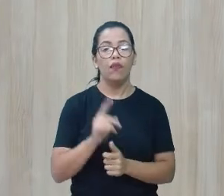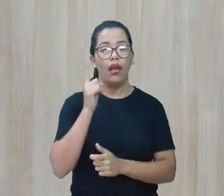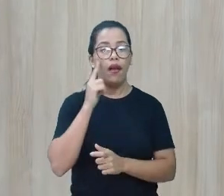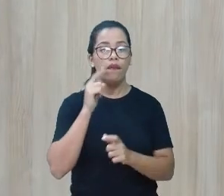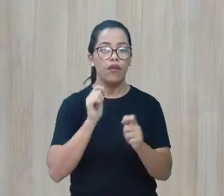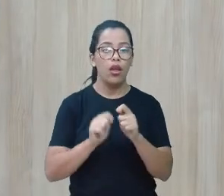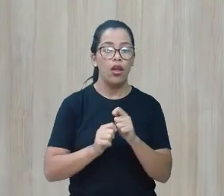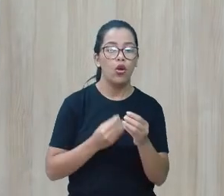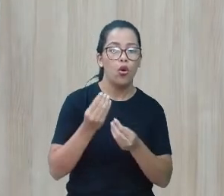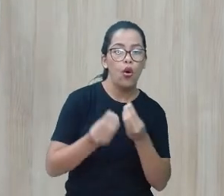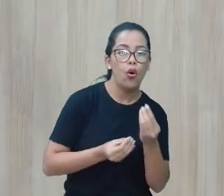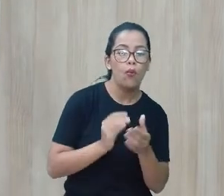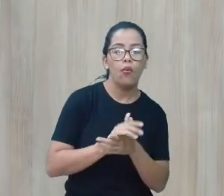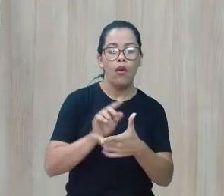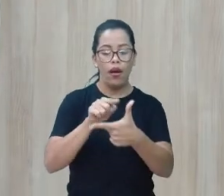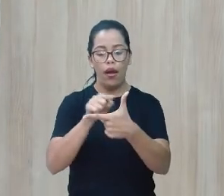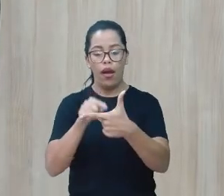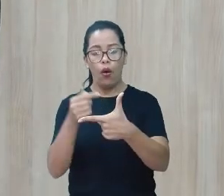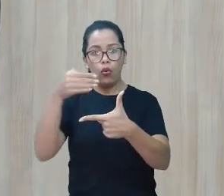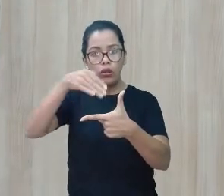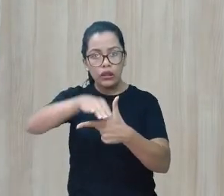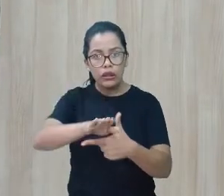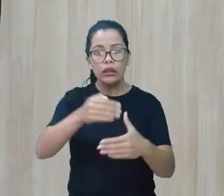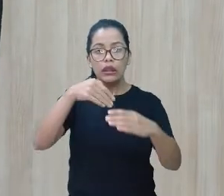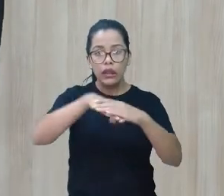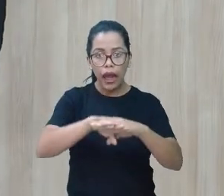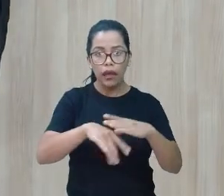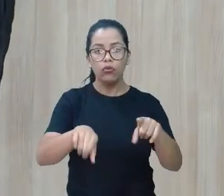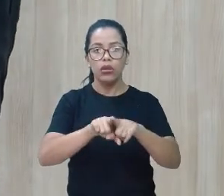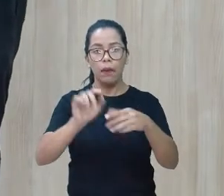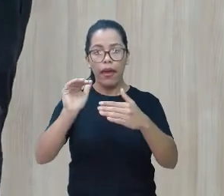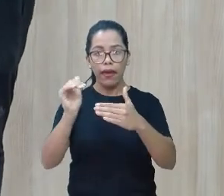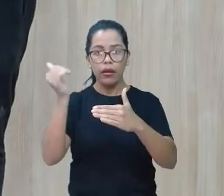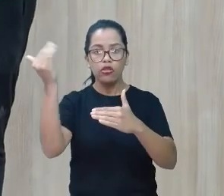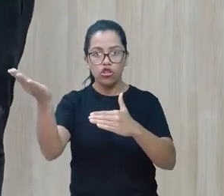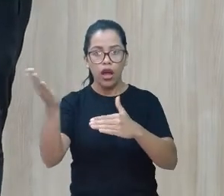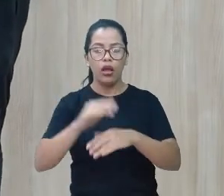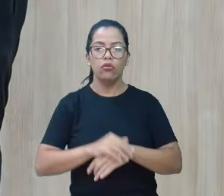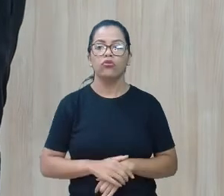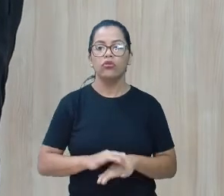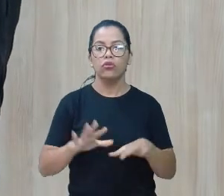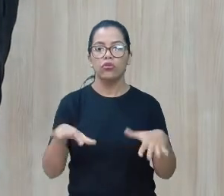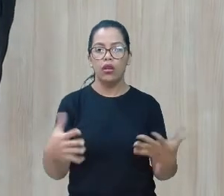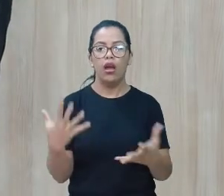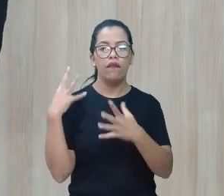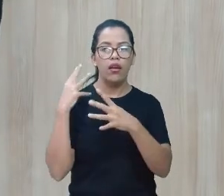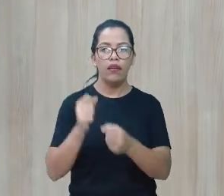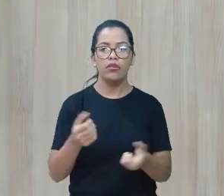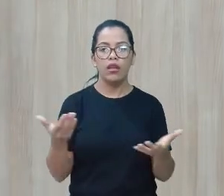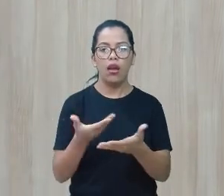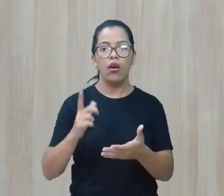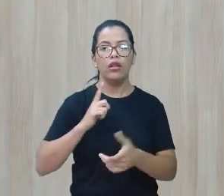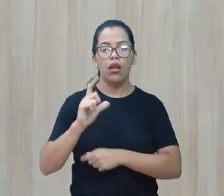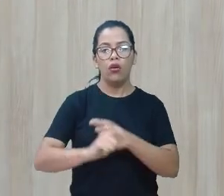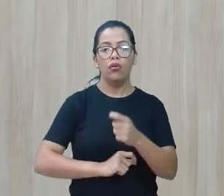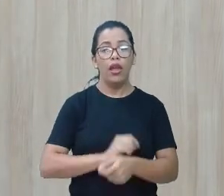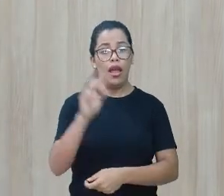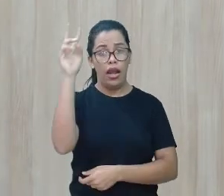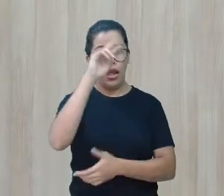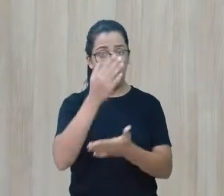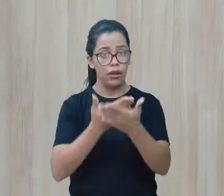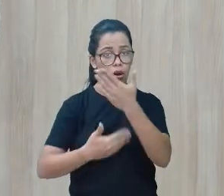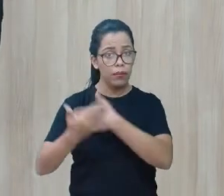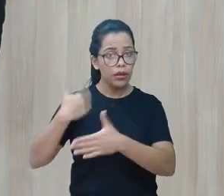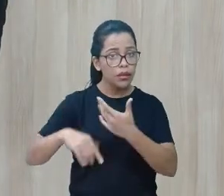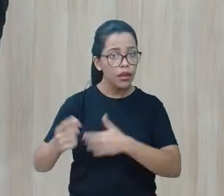divisões, como ângulos internos e externos, que a gente vai revisar agora, tá bom? Então eu tenho aqui, ó, lembra da aula passada, né, que a